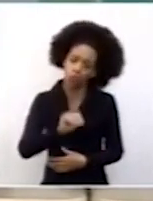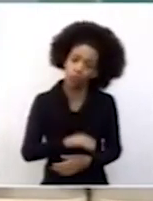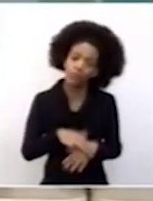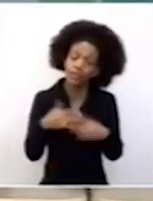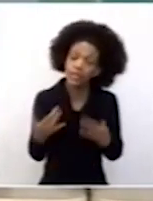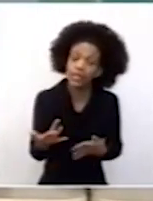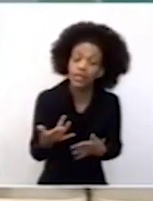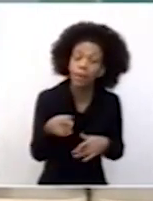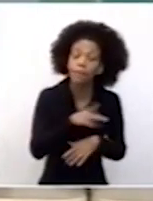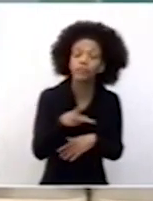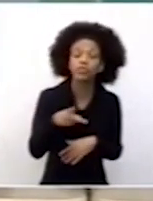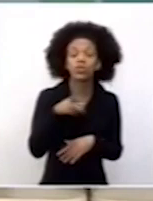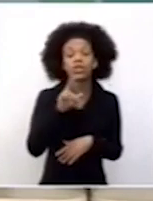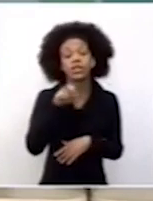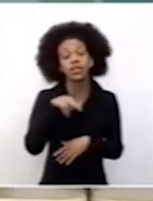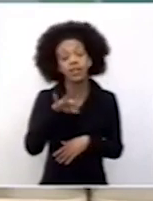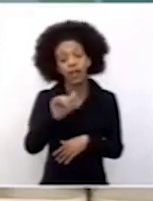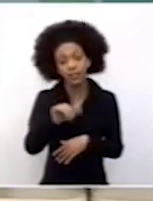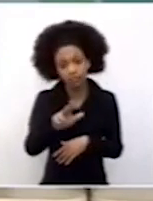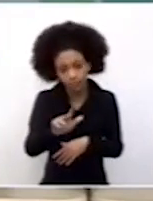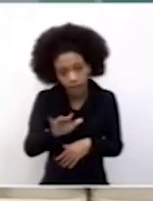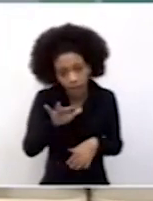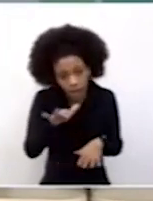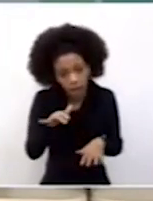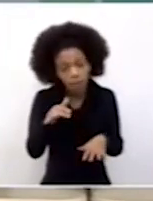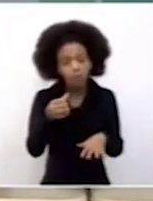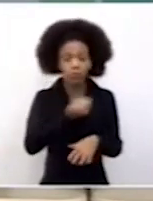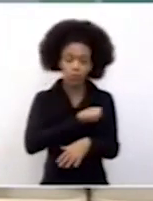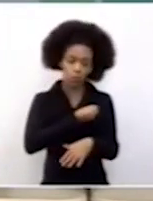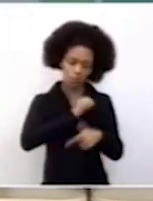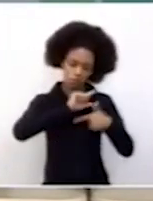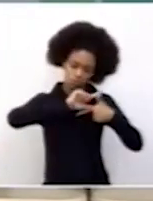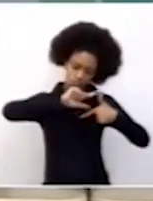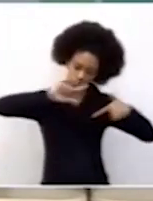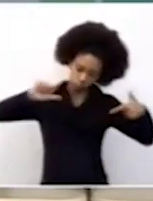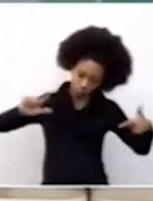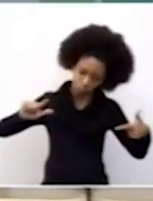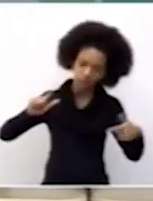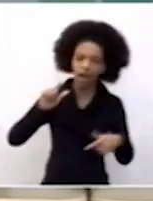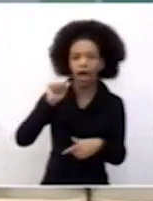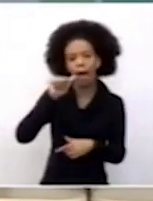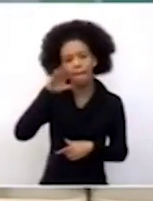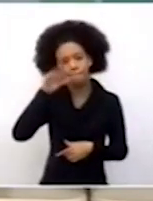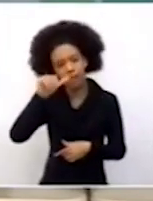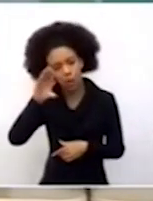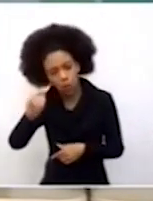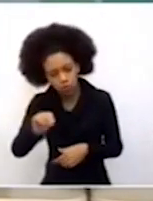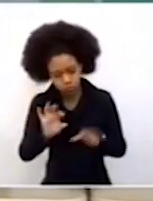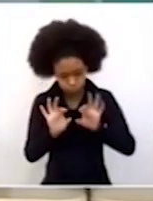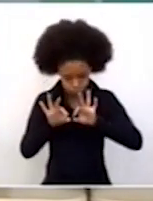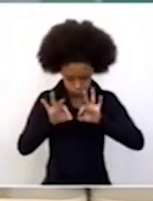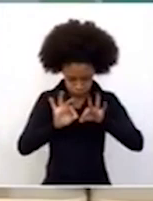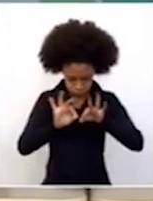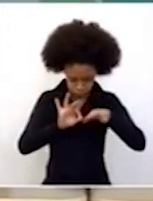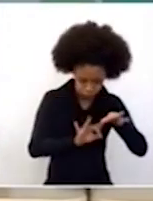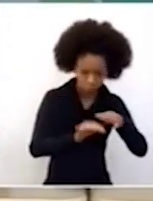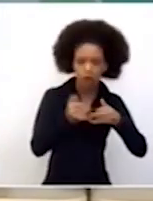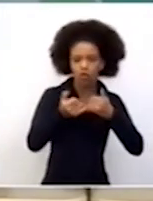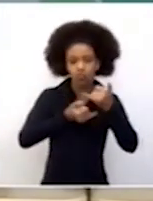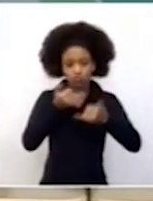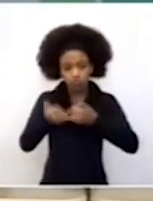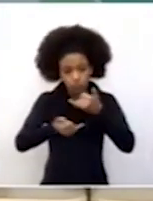colocou números sobrepostos, ábacos, material dourado, trilha, jogos de